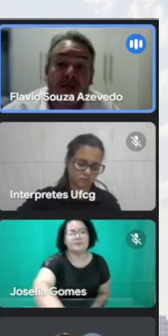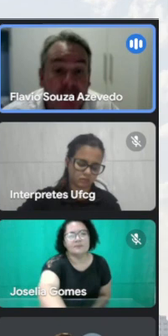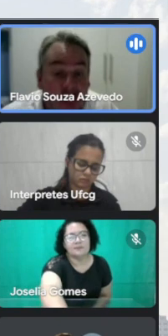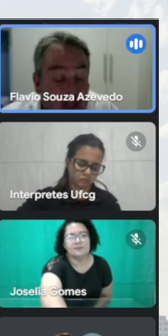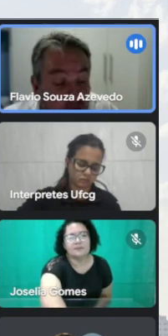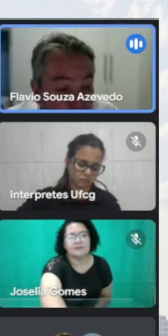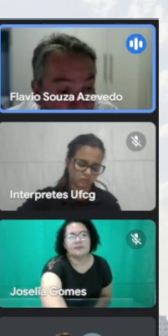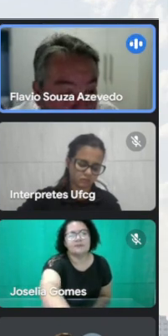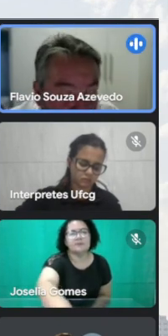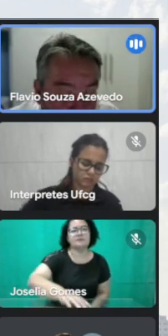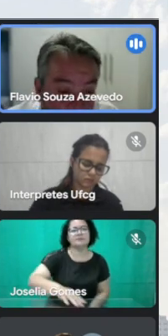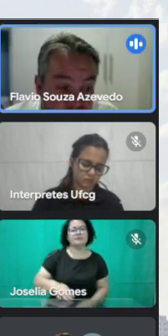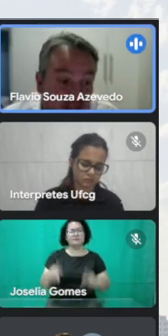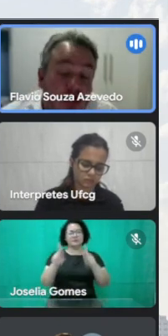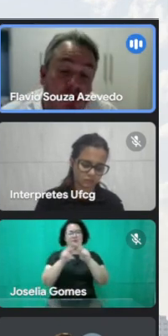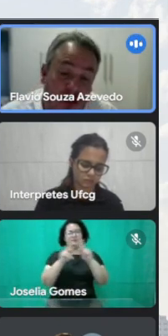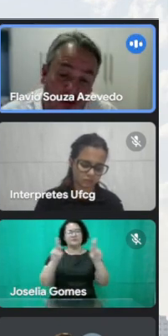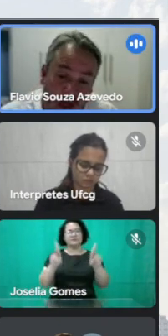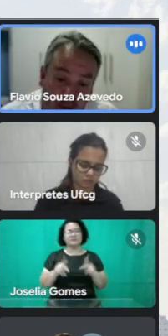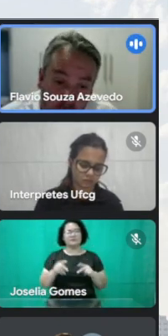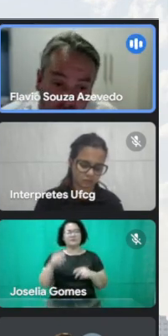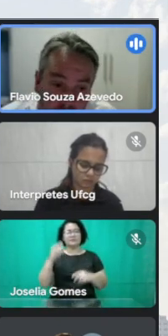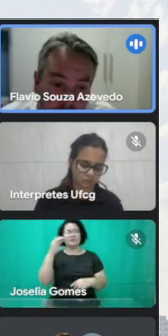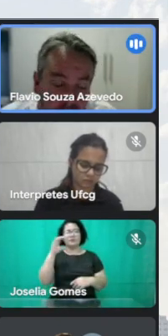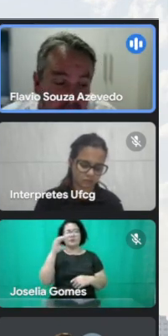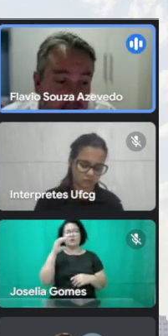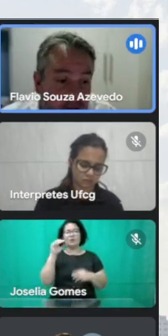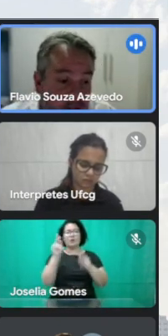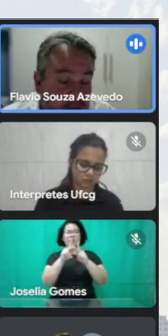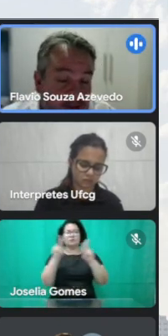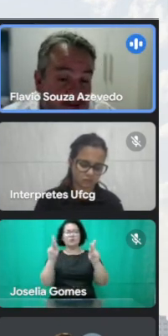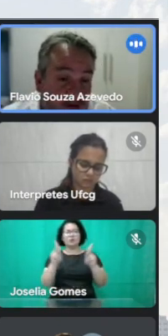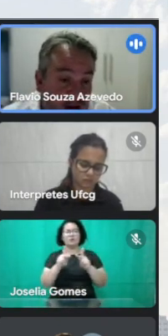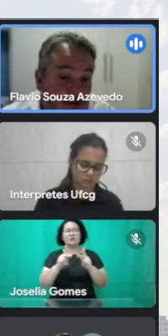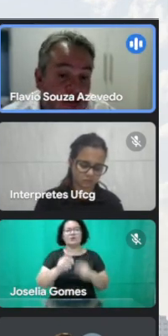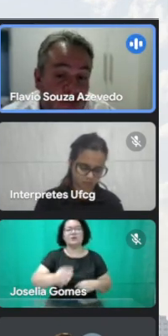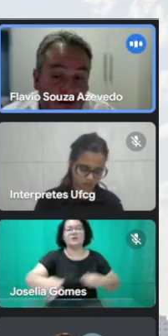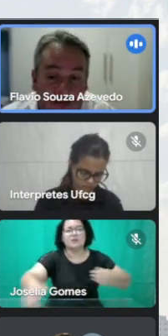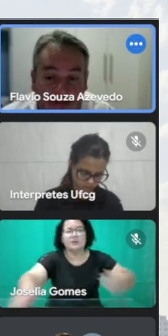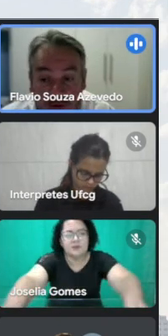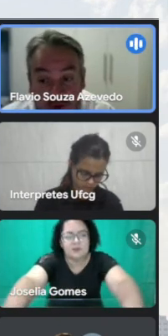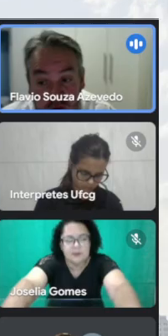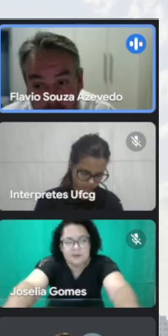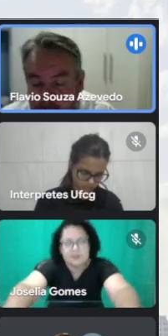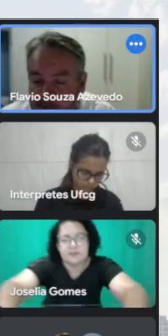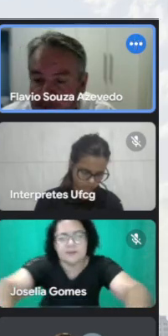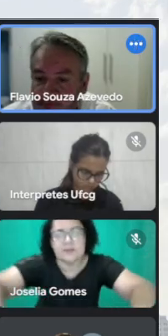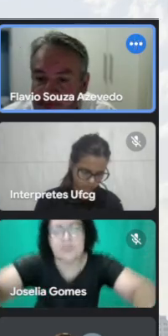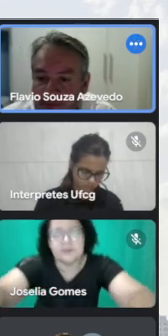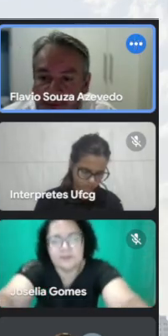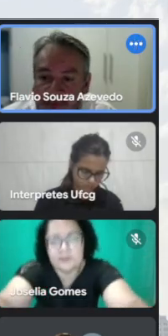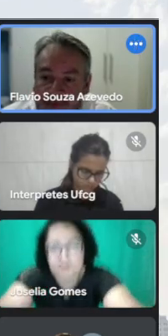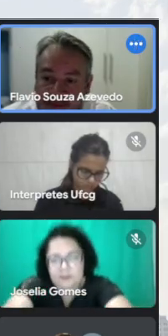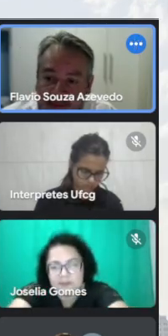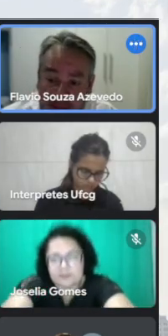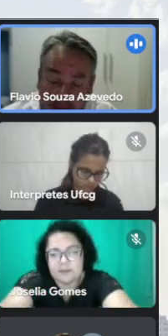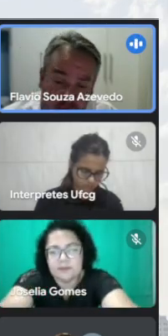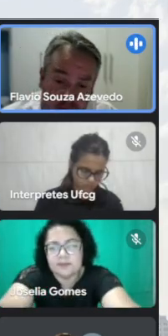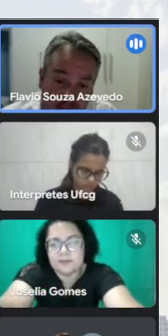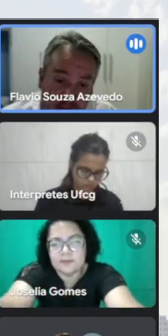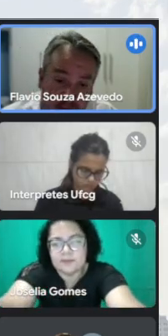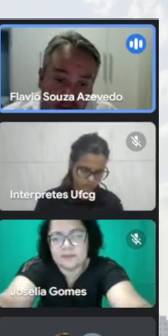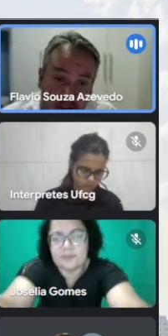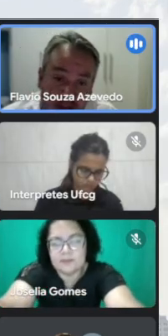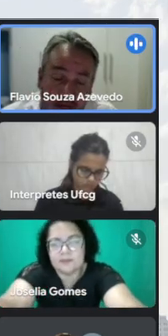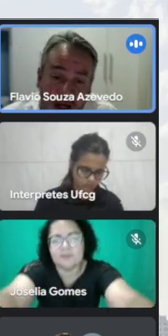O projeto de Niterói é um projeto gigantesco, é enorme, porque ele abrange vários aspectos, não só a parte